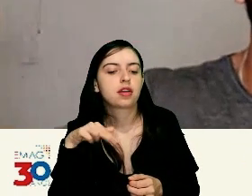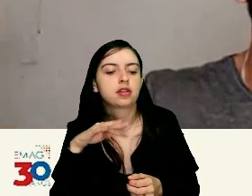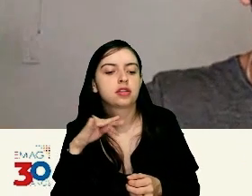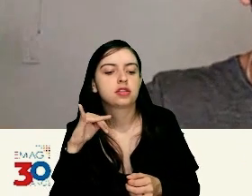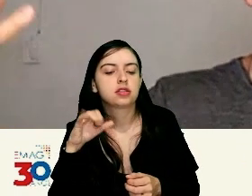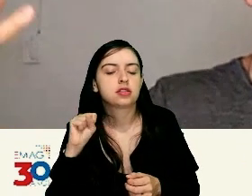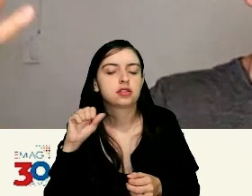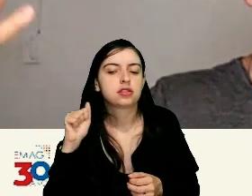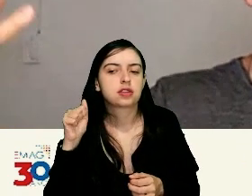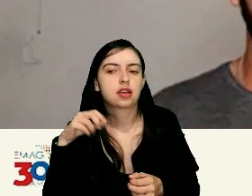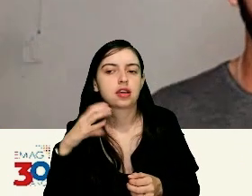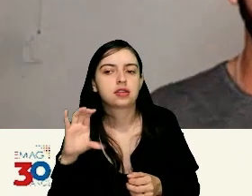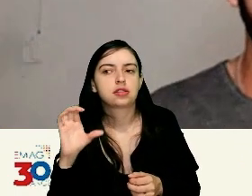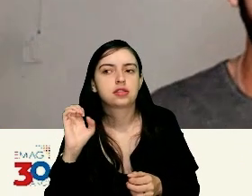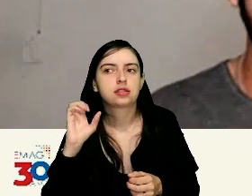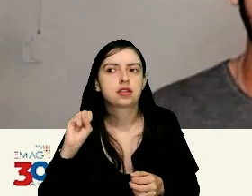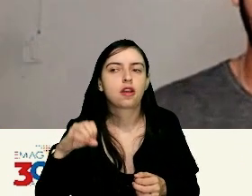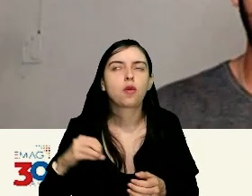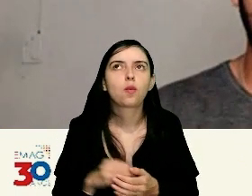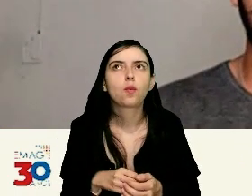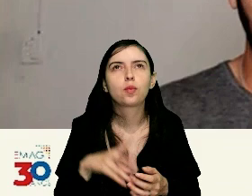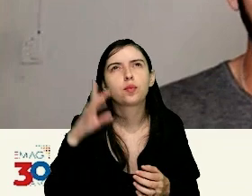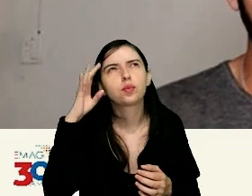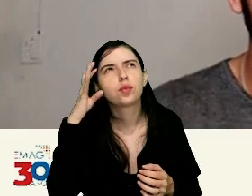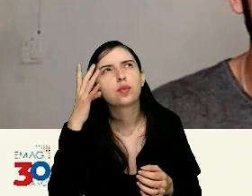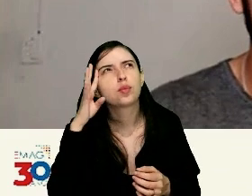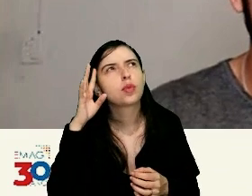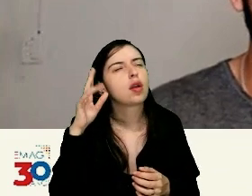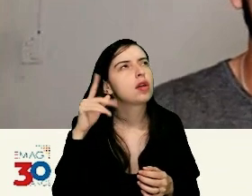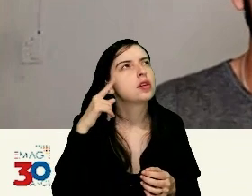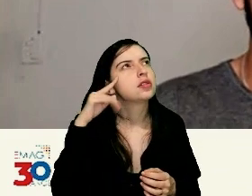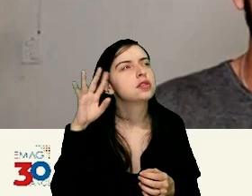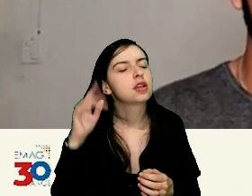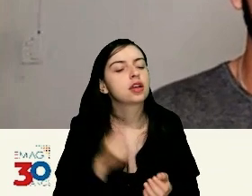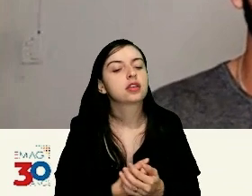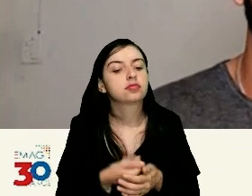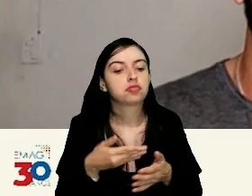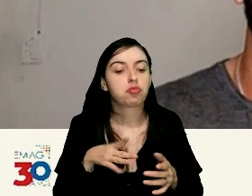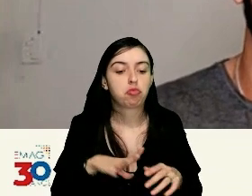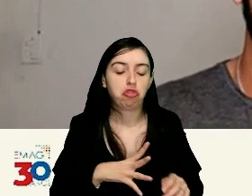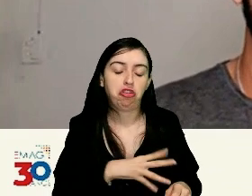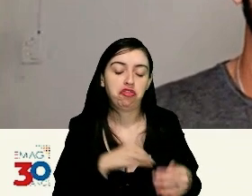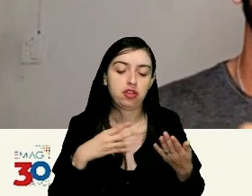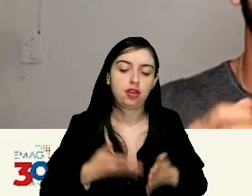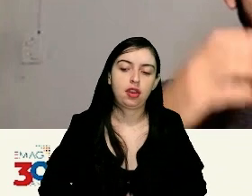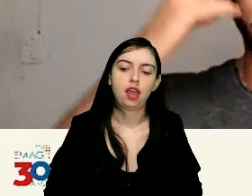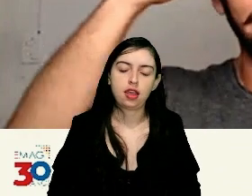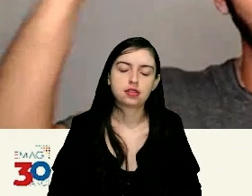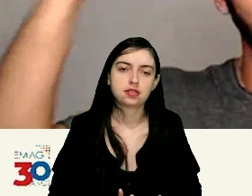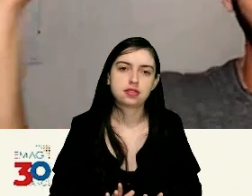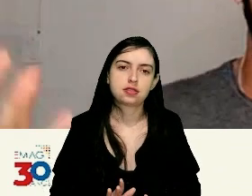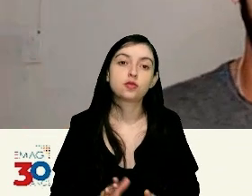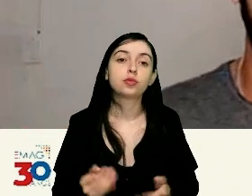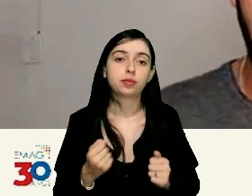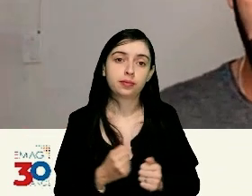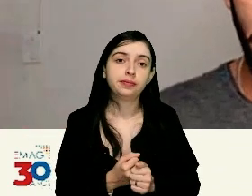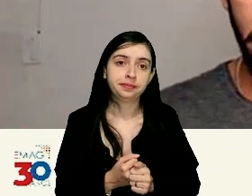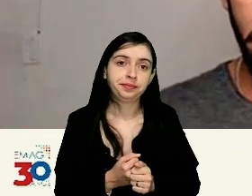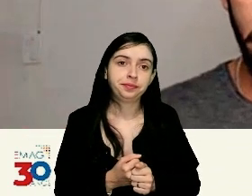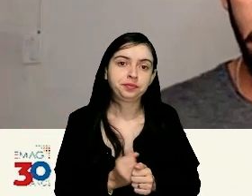essa paternidade, quando o filho nasce, eu tenho a materialização daquela criança, é palpável, né, sai desse campo